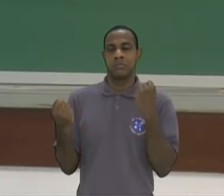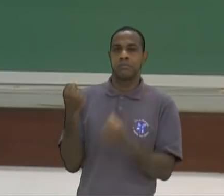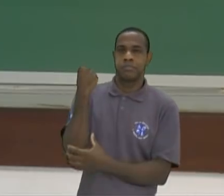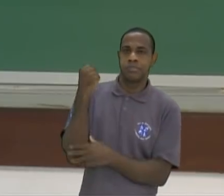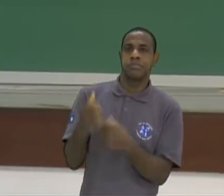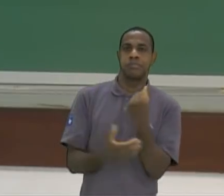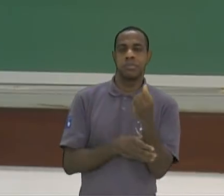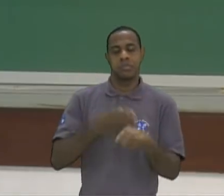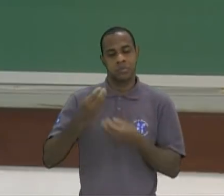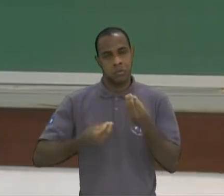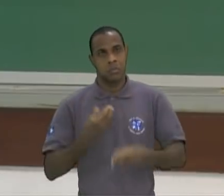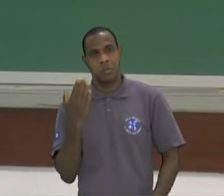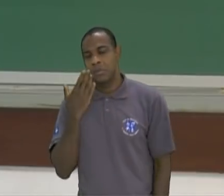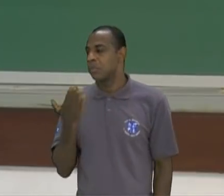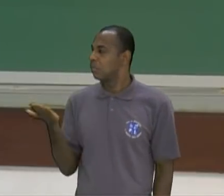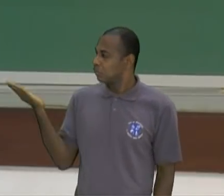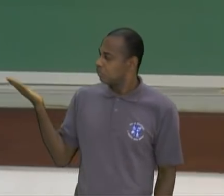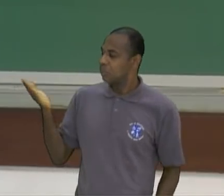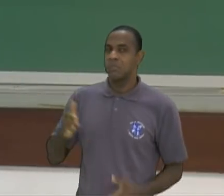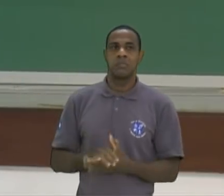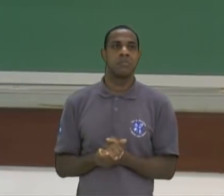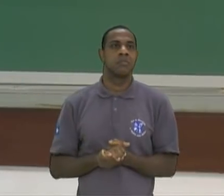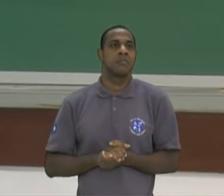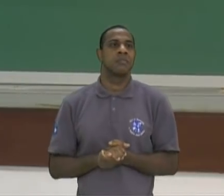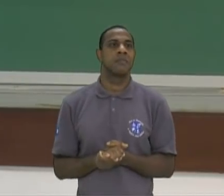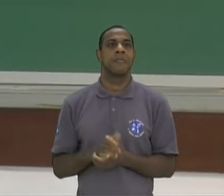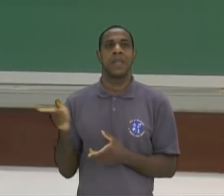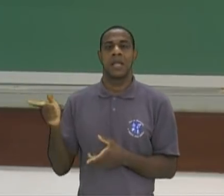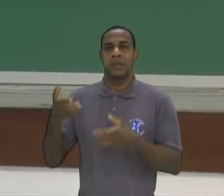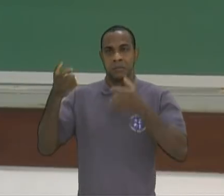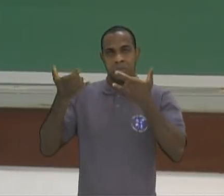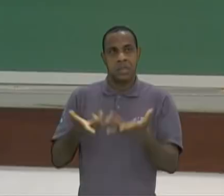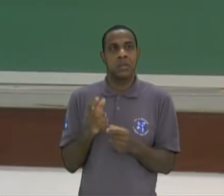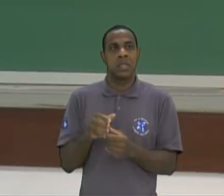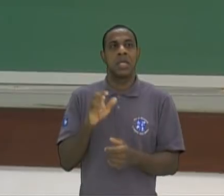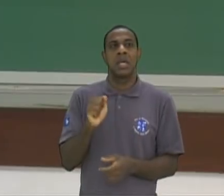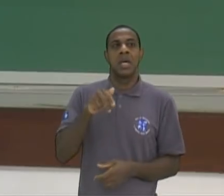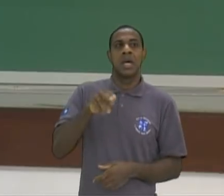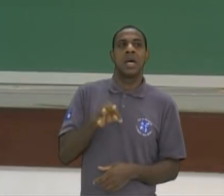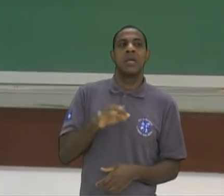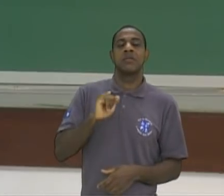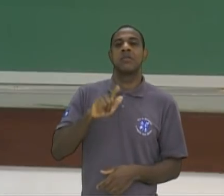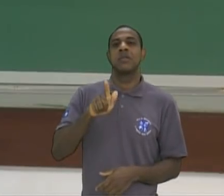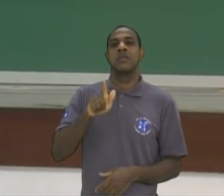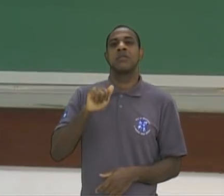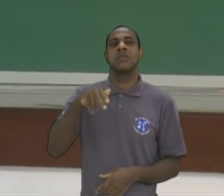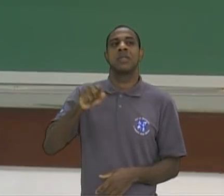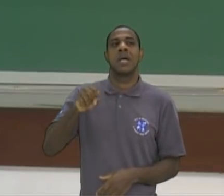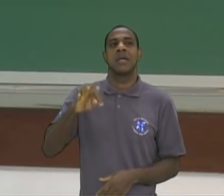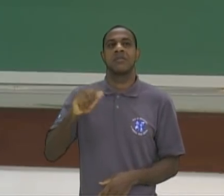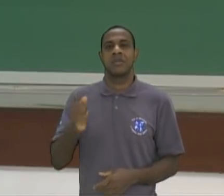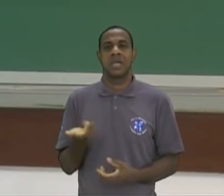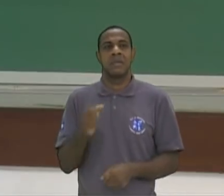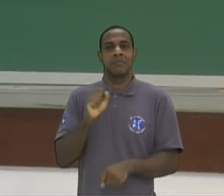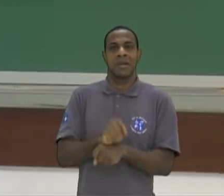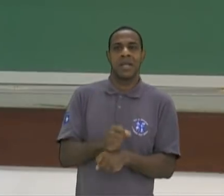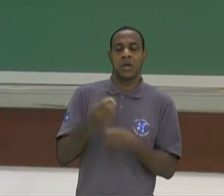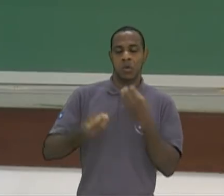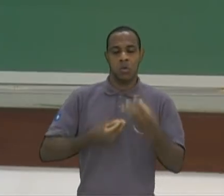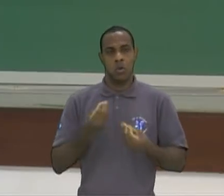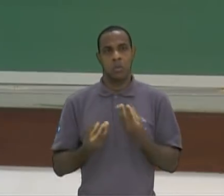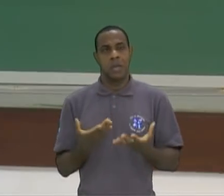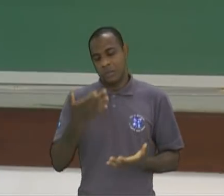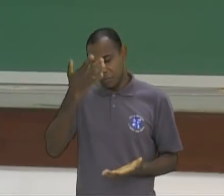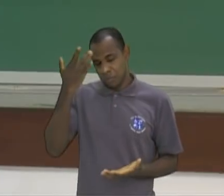as idealizadoras da antiginástica, né? Então, através das suas escritas, através de suas experiências, de suas vivências, ela